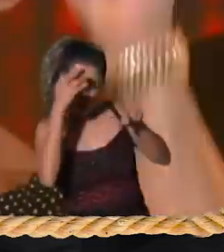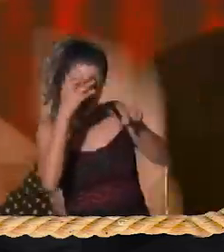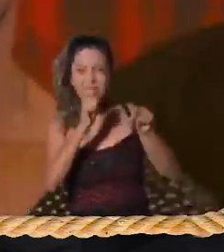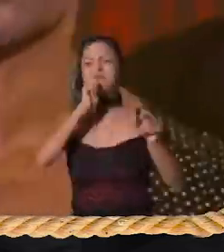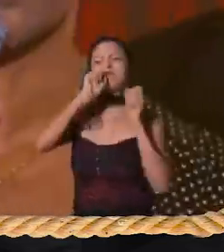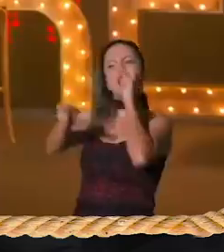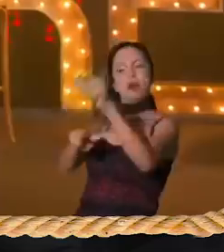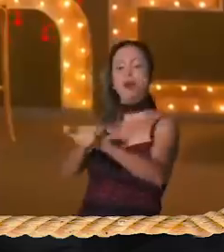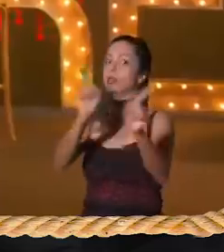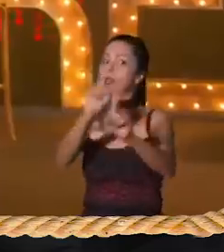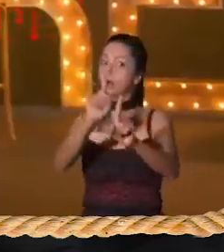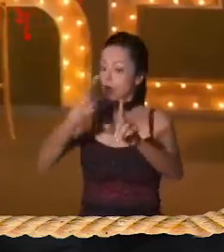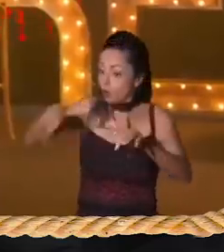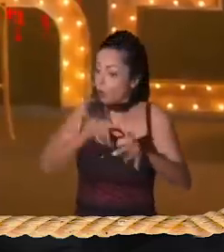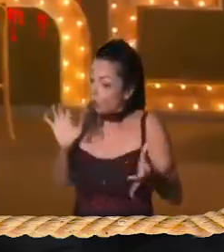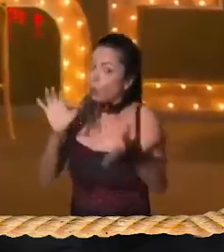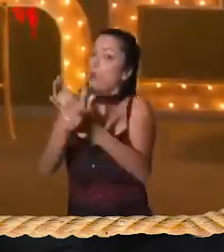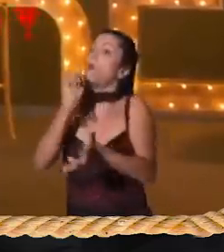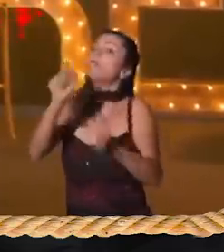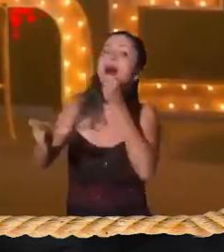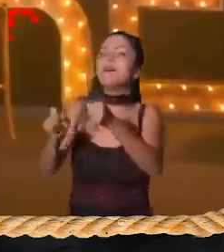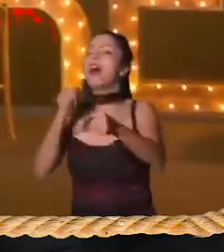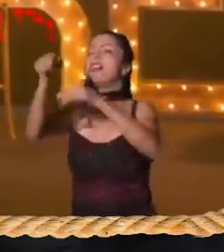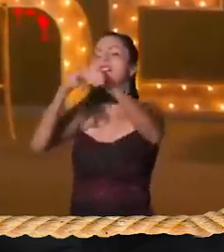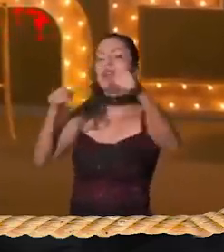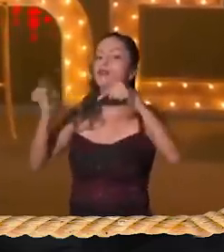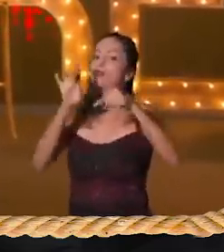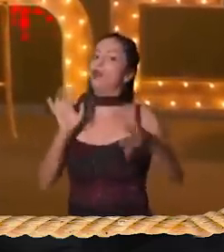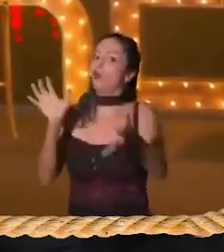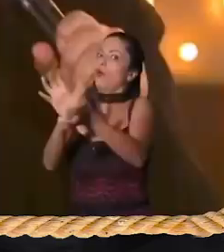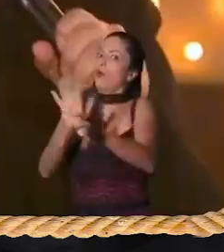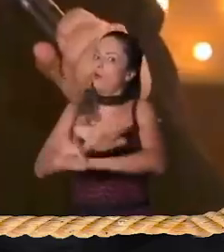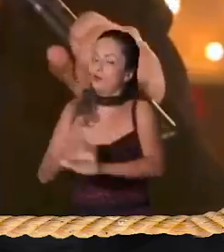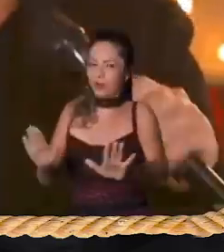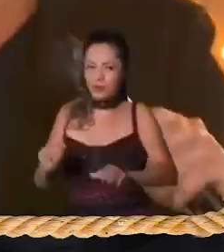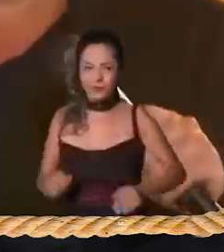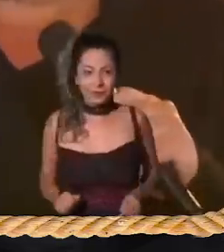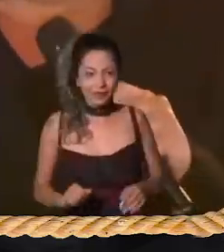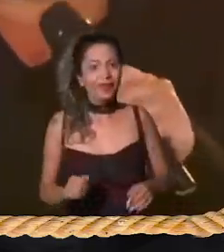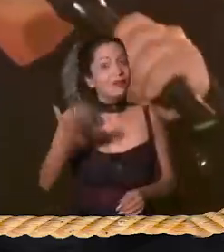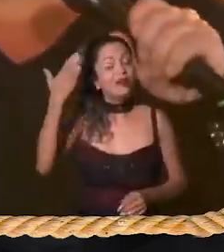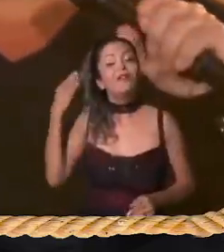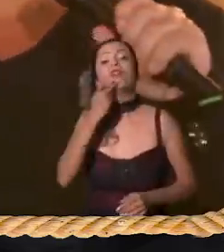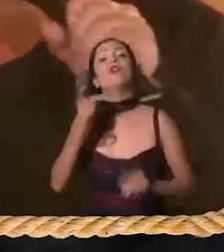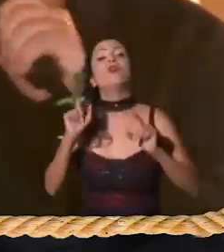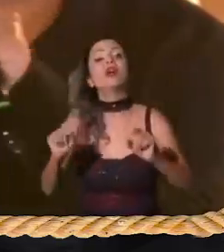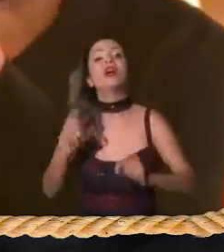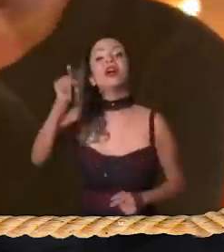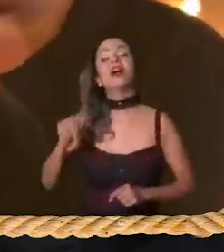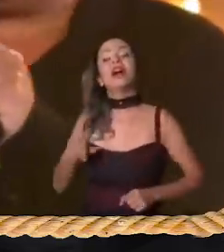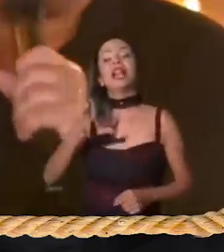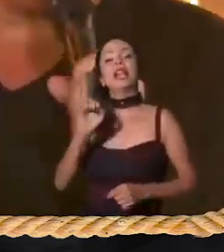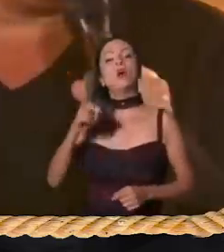Nós amamos a música sertaneja. Irmão Eduardo Costa, quando vai falando assim, cancelou o show do Leonardo, não tinha público. Aí sabe o que as mulheres falam? Quem gosta de pau velho é